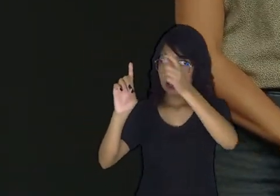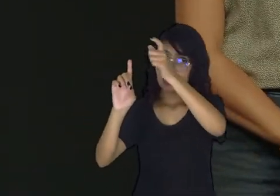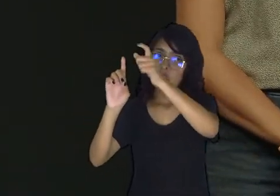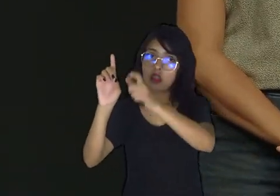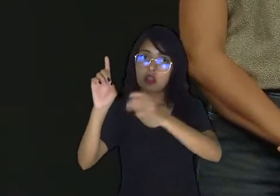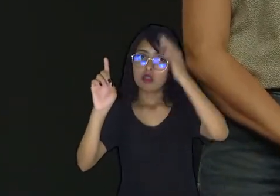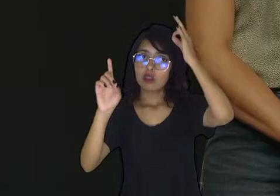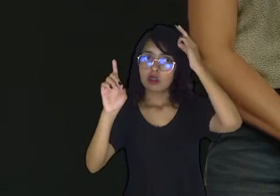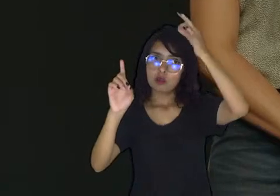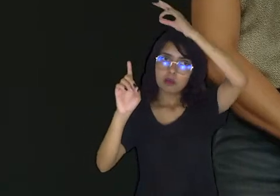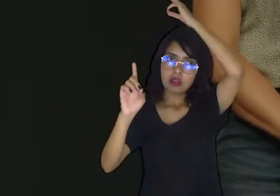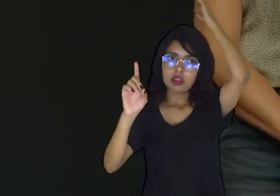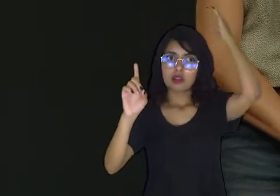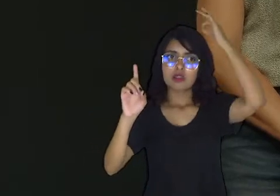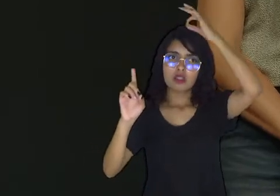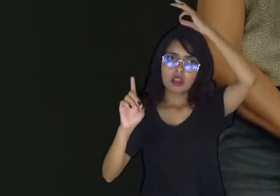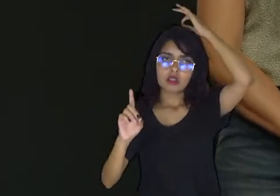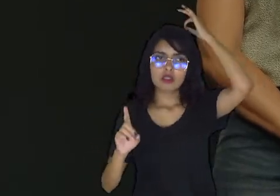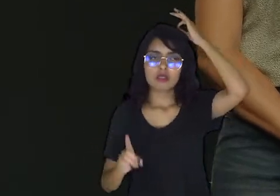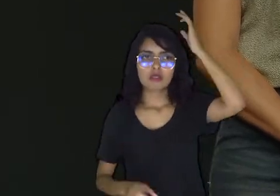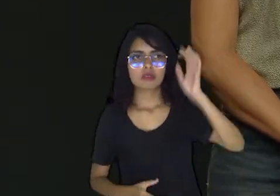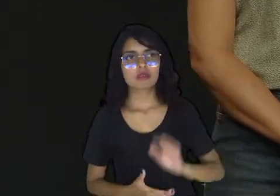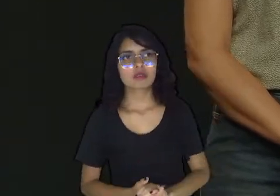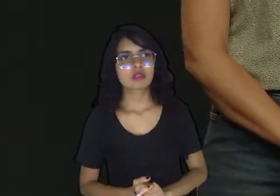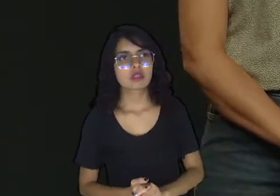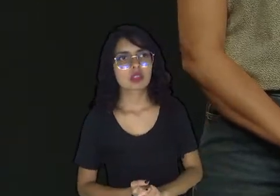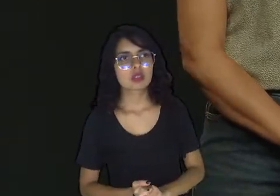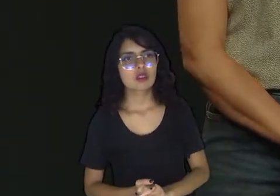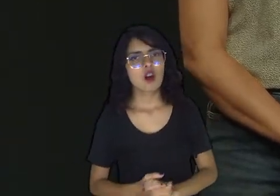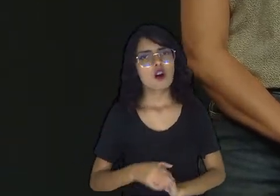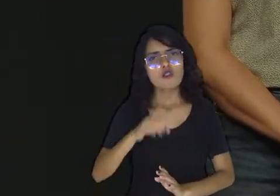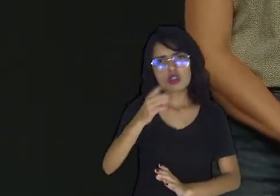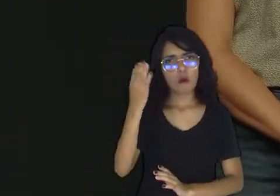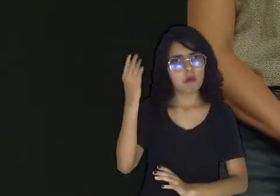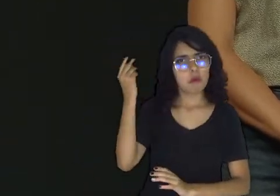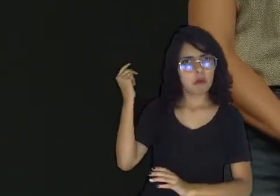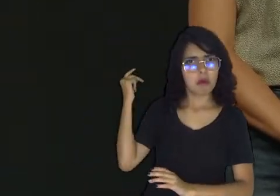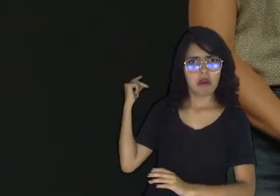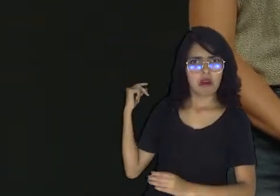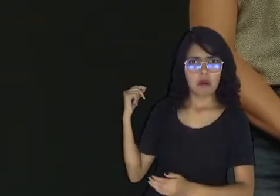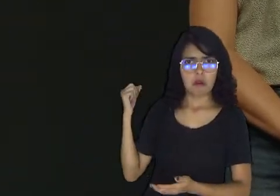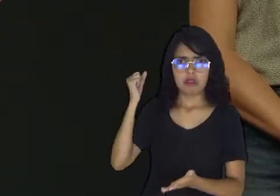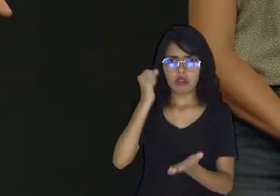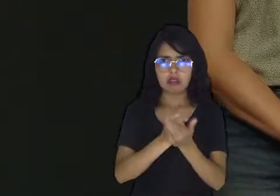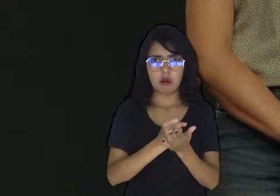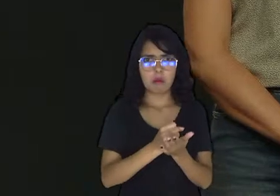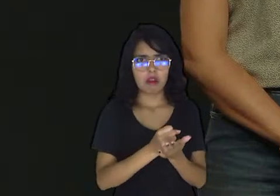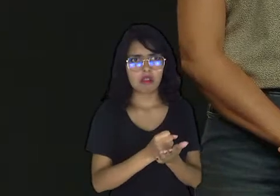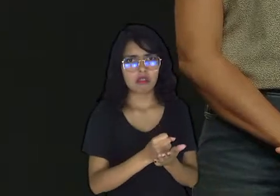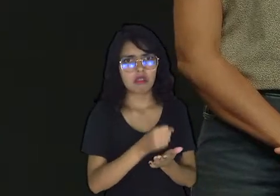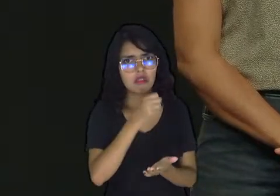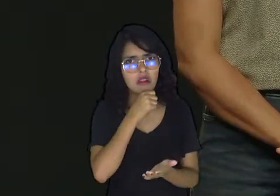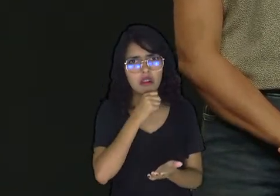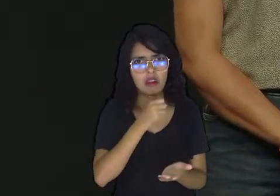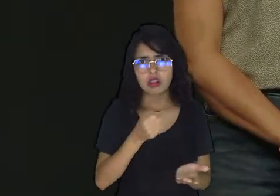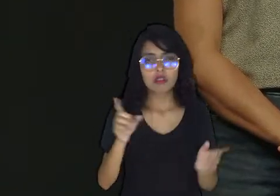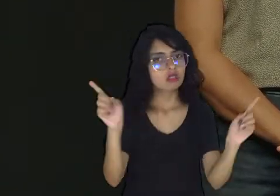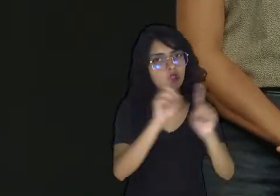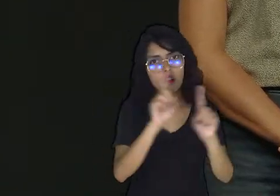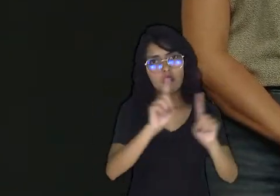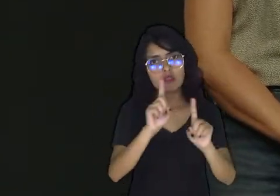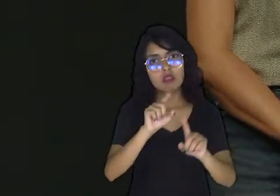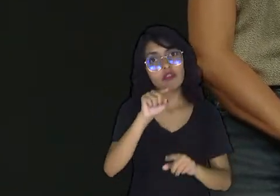está na antiga aliança, você está na nova. Você pode estar na, você está na nova, você pode até falar Deus, mas nunca se